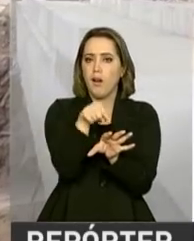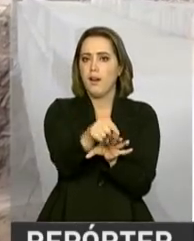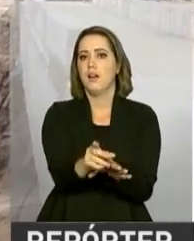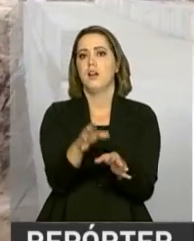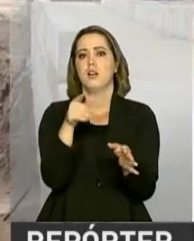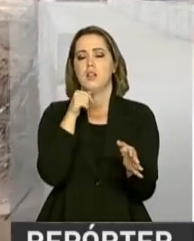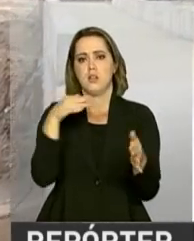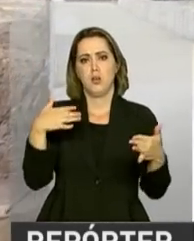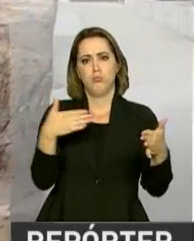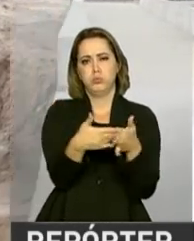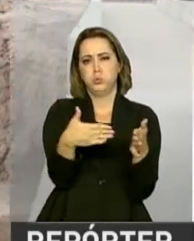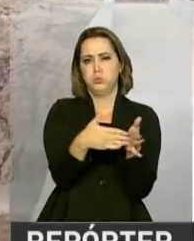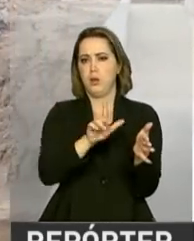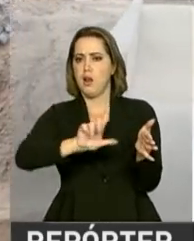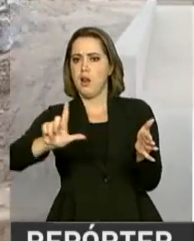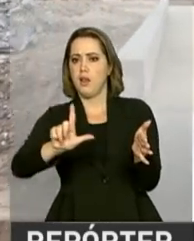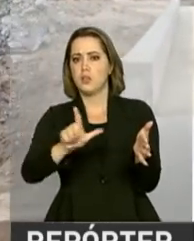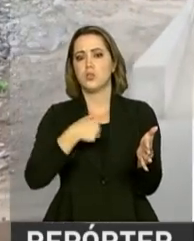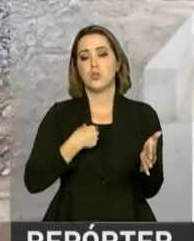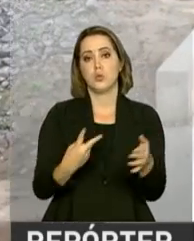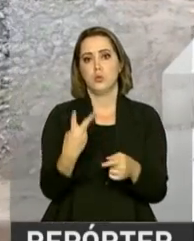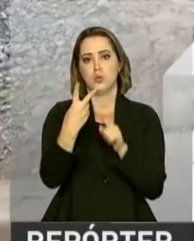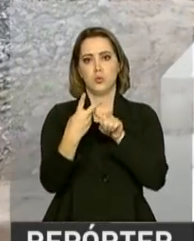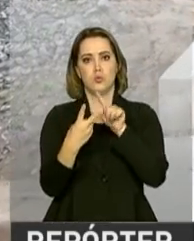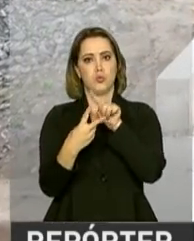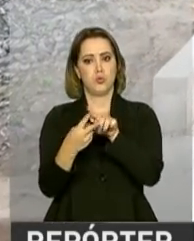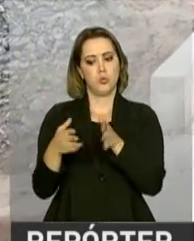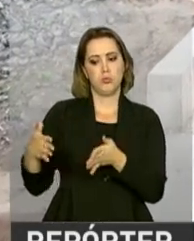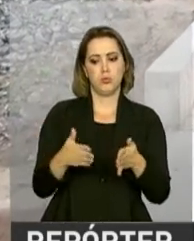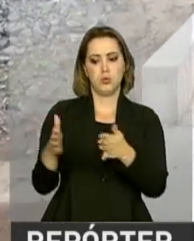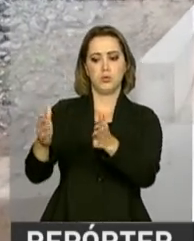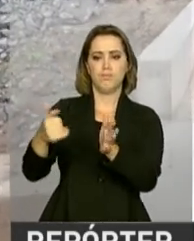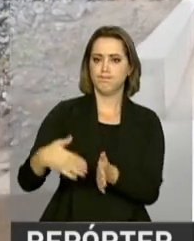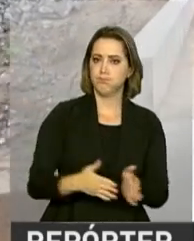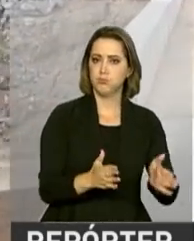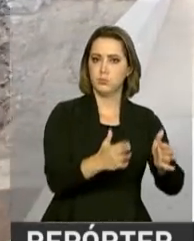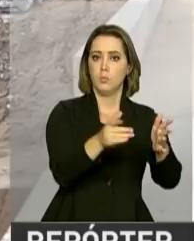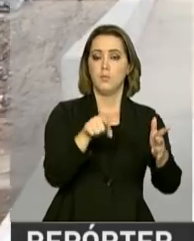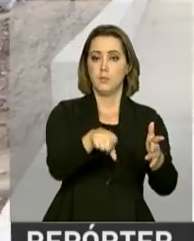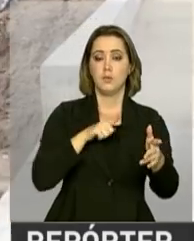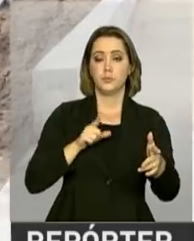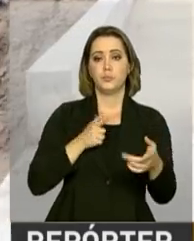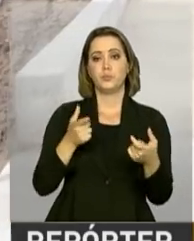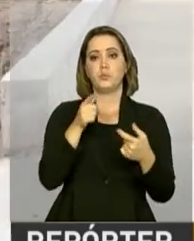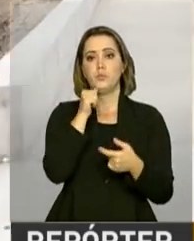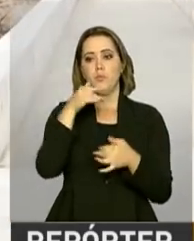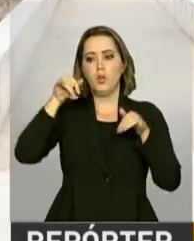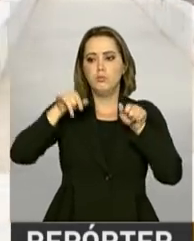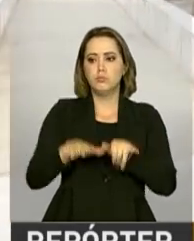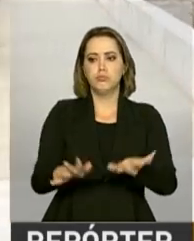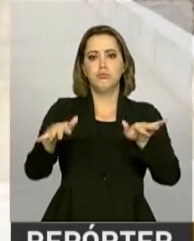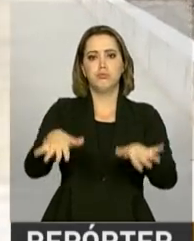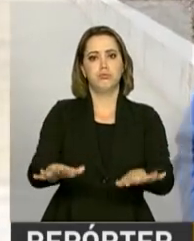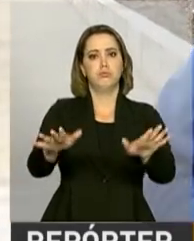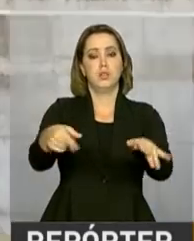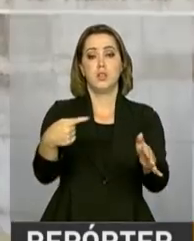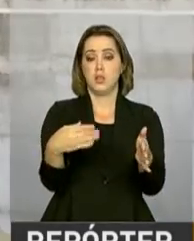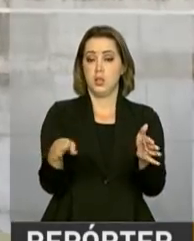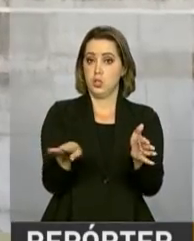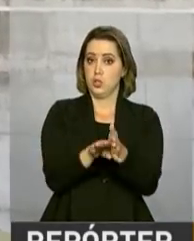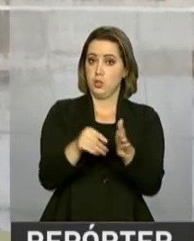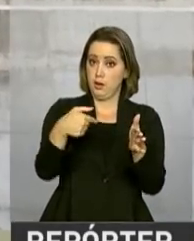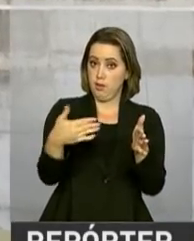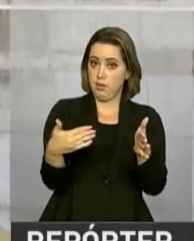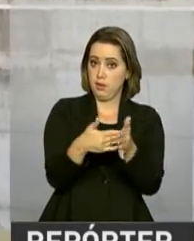projeto de integração, um dos dois canais que compõem a obra. Para as águas do Velho Chico chegarem até esse ponto,